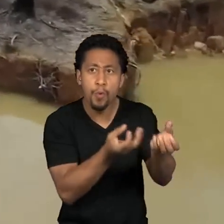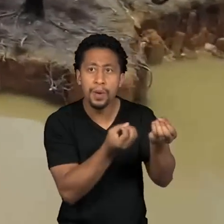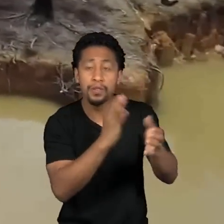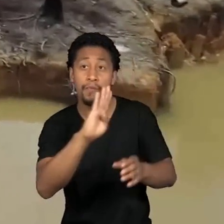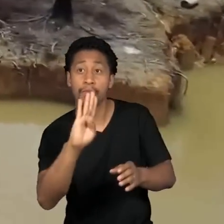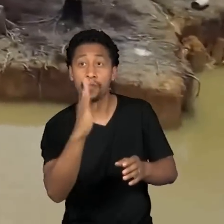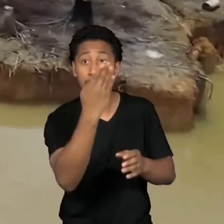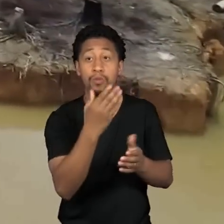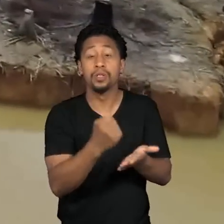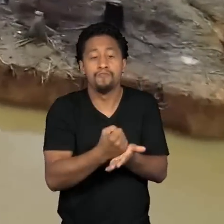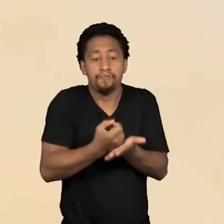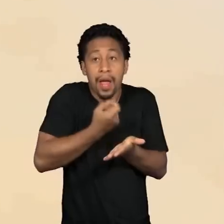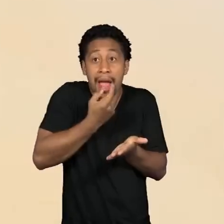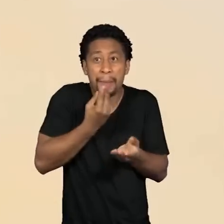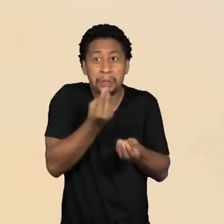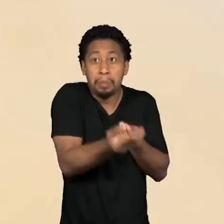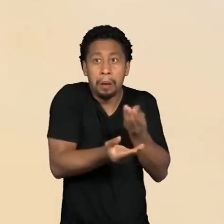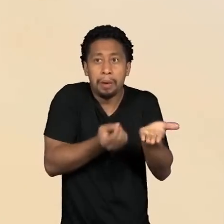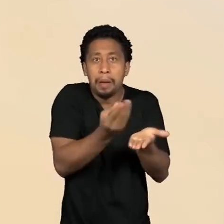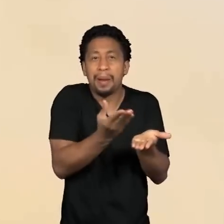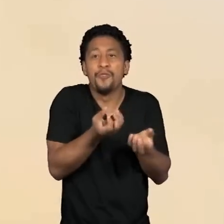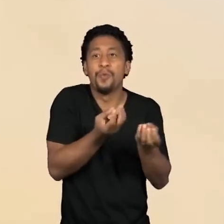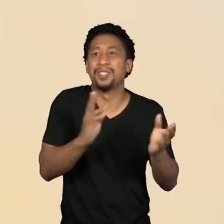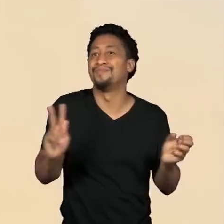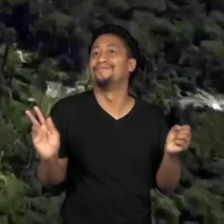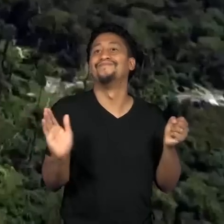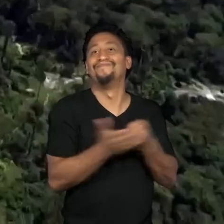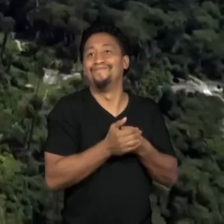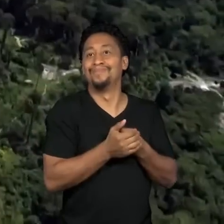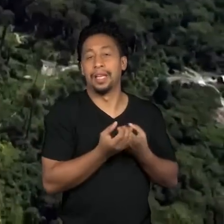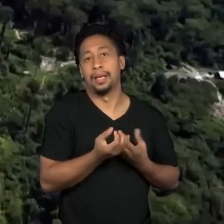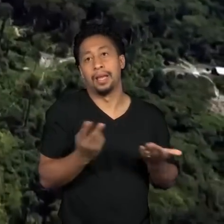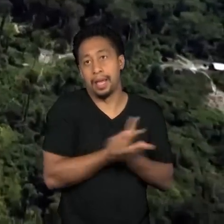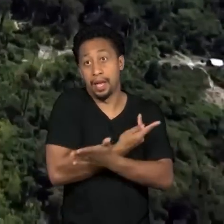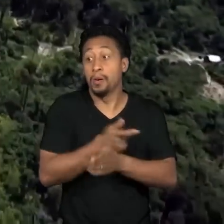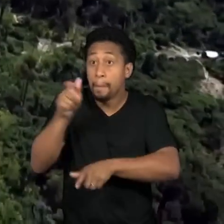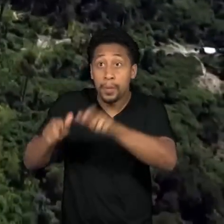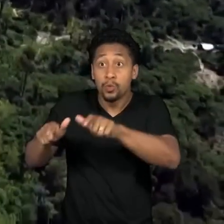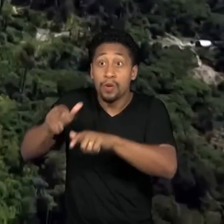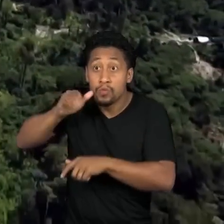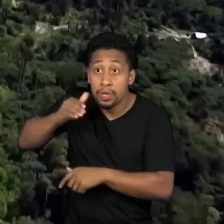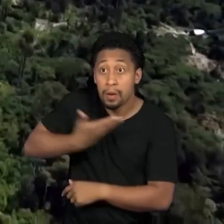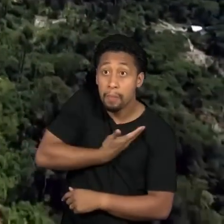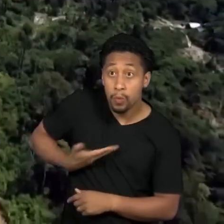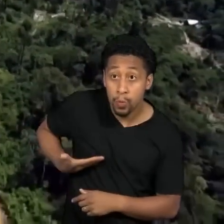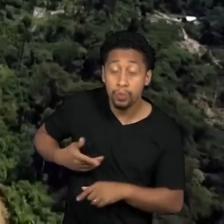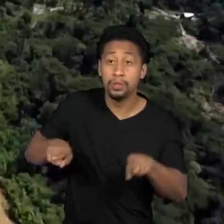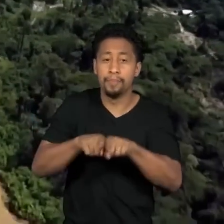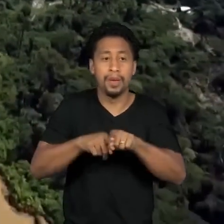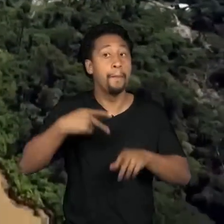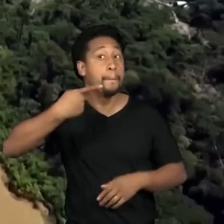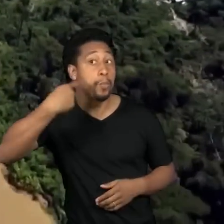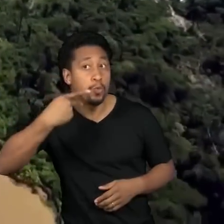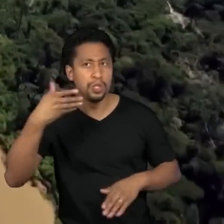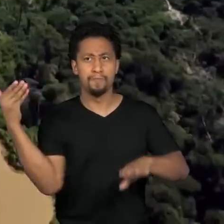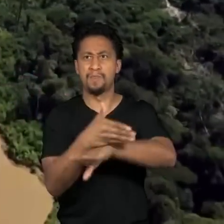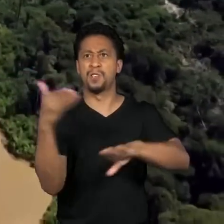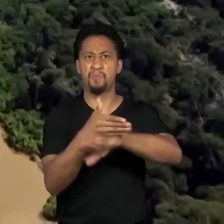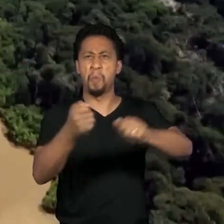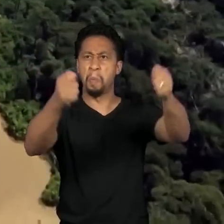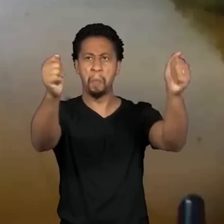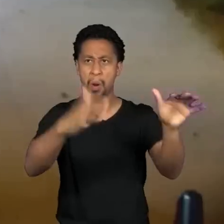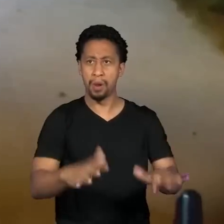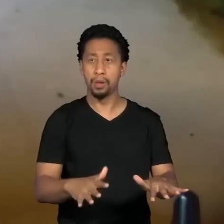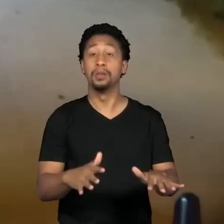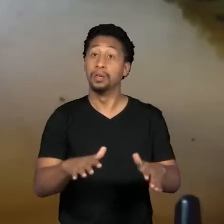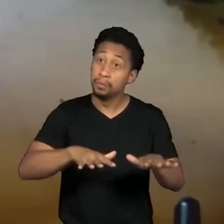de medicamentos, participação de funcionários públicos e agentes políticos. O cenário devastador